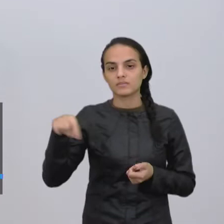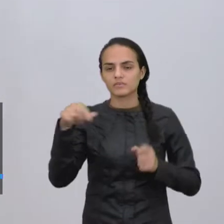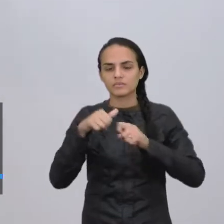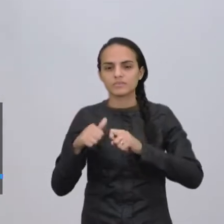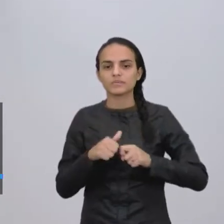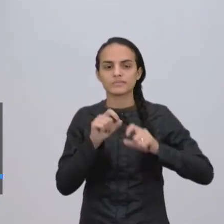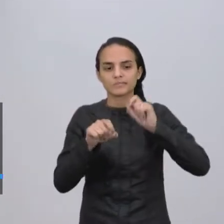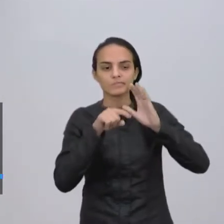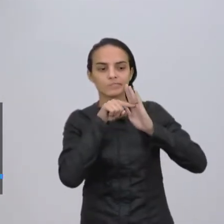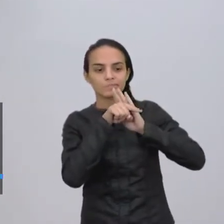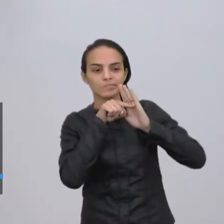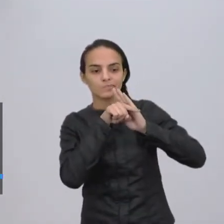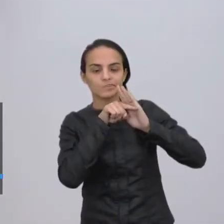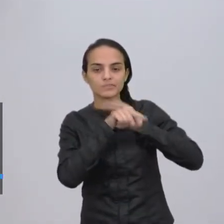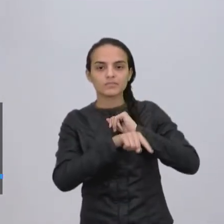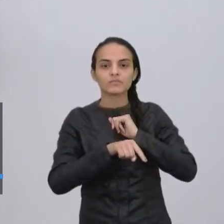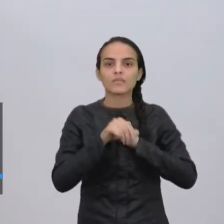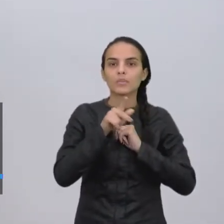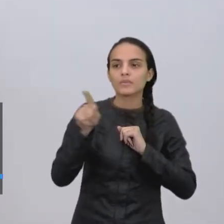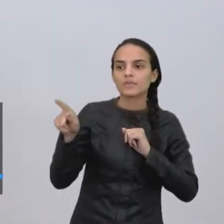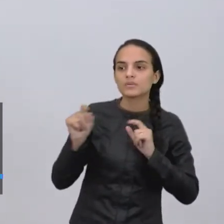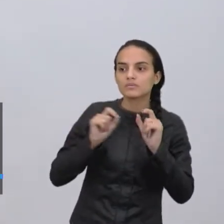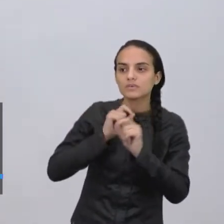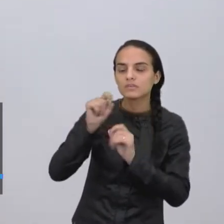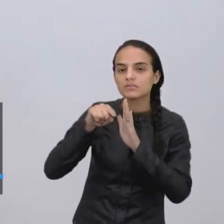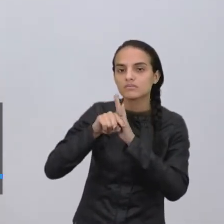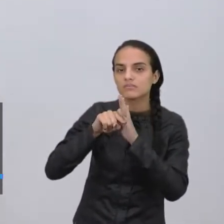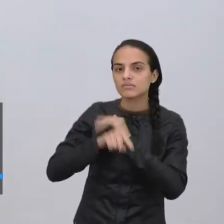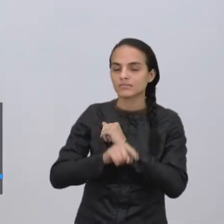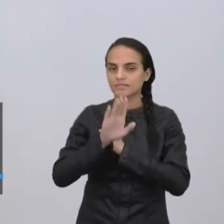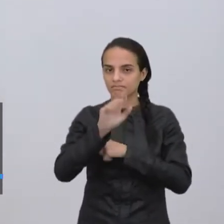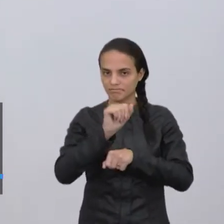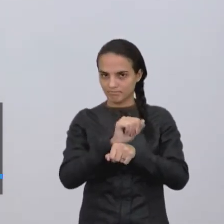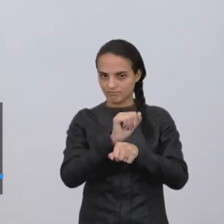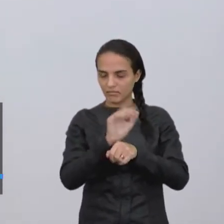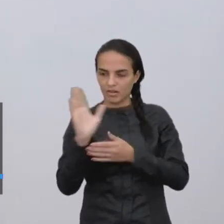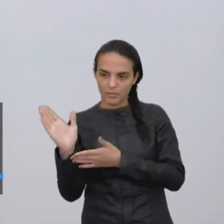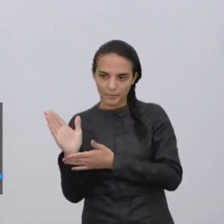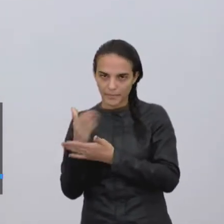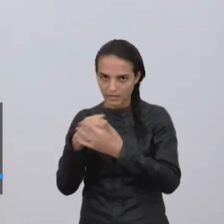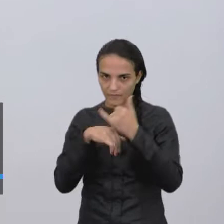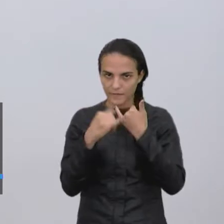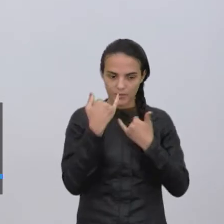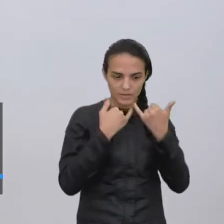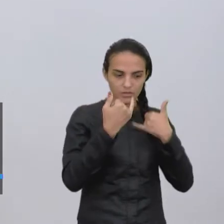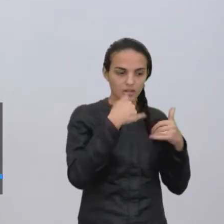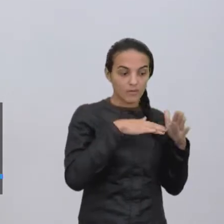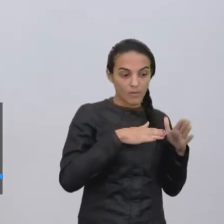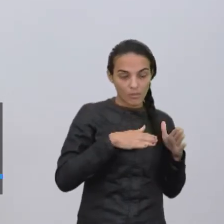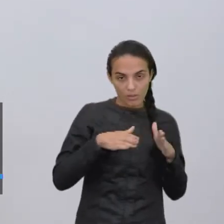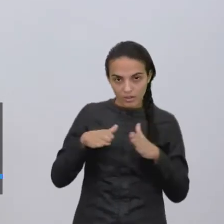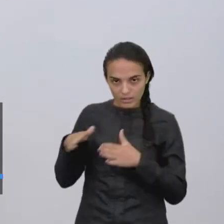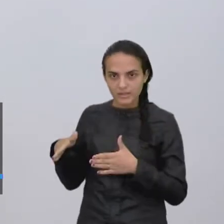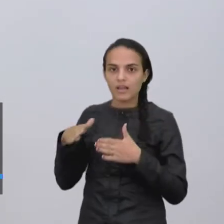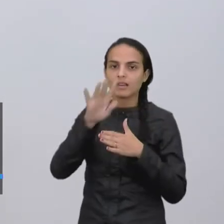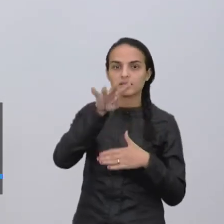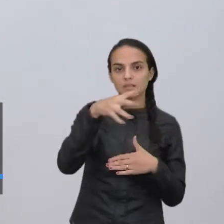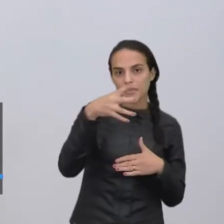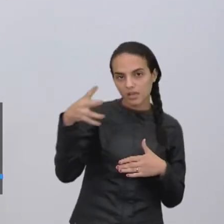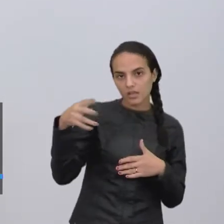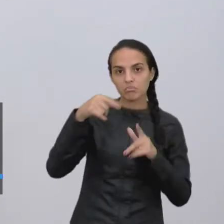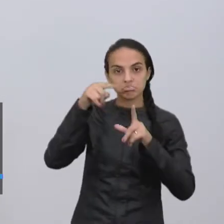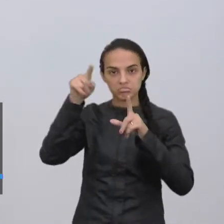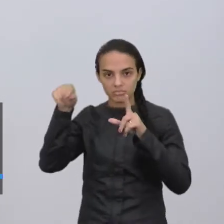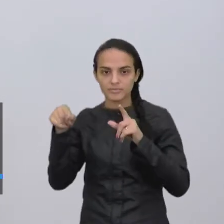Uma análise. Professora, o que é a parte de análise? Então, peraí. Eu vou coletar as informações e eu vou organizar em tabelas, por exemplo.